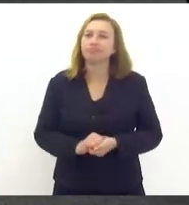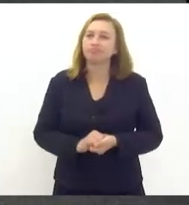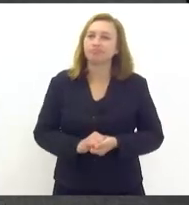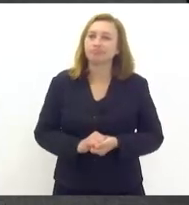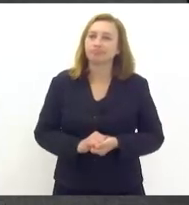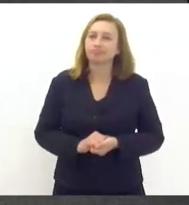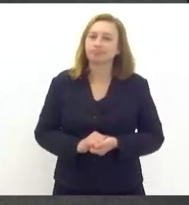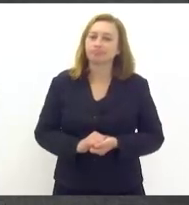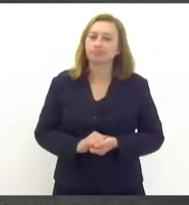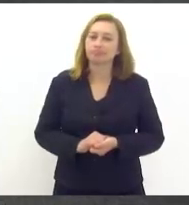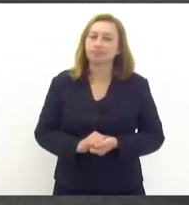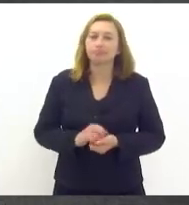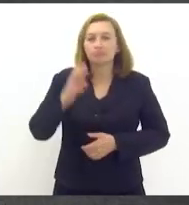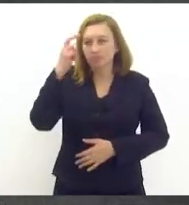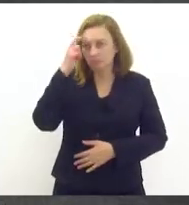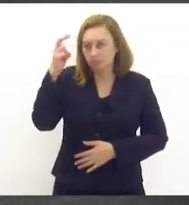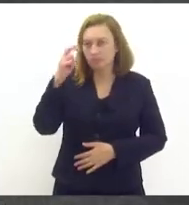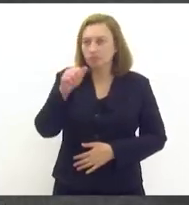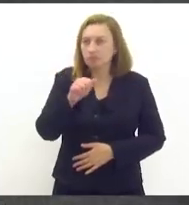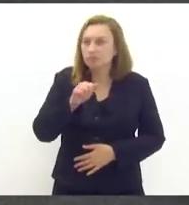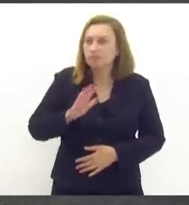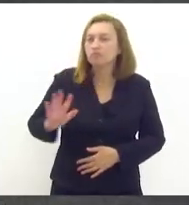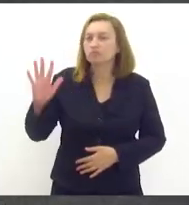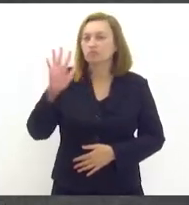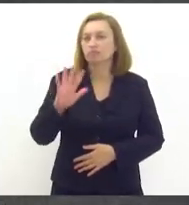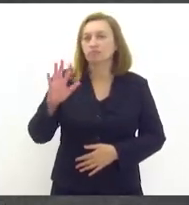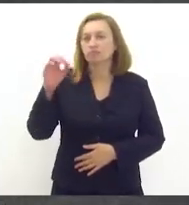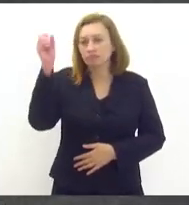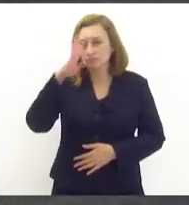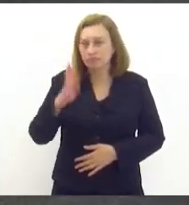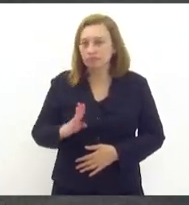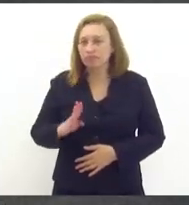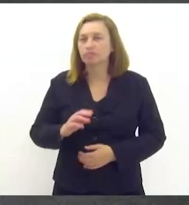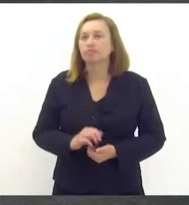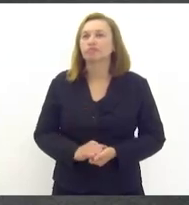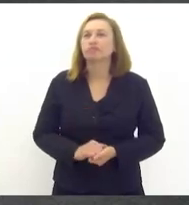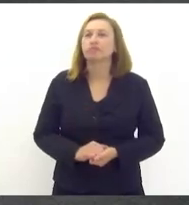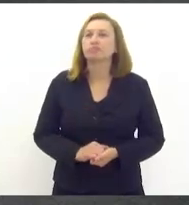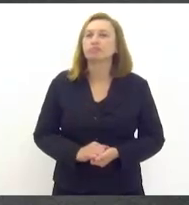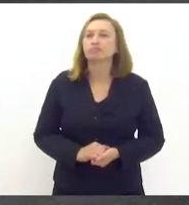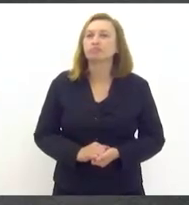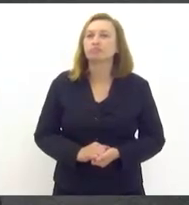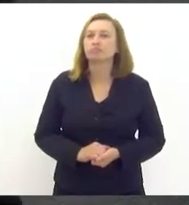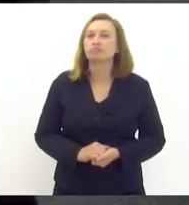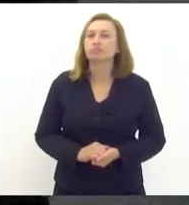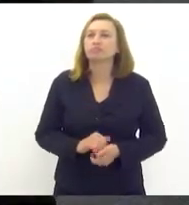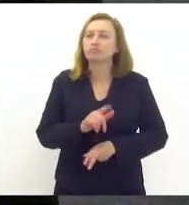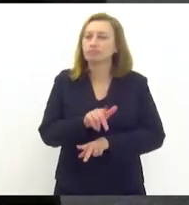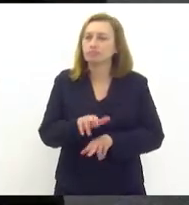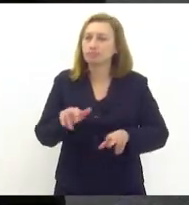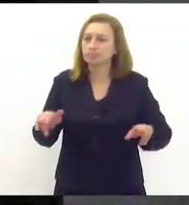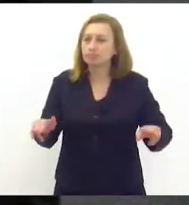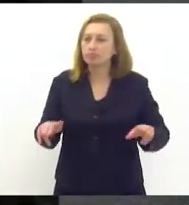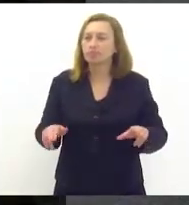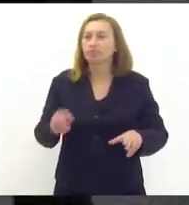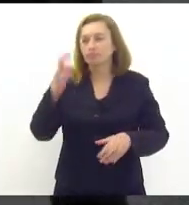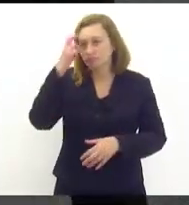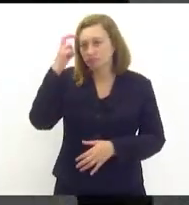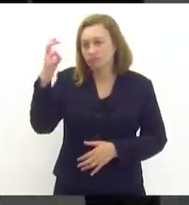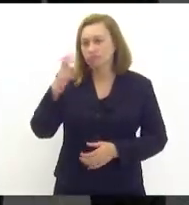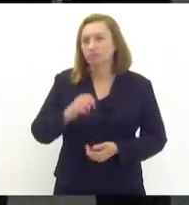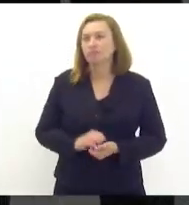garantir com que a cultura nacional a cultura brasileira e as diversidade dessa cultura